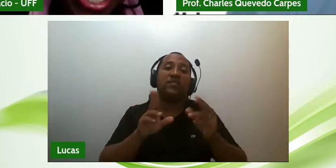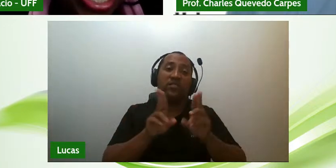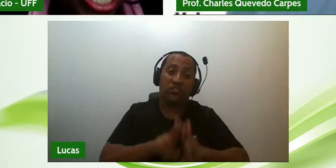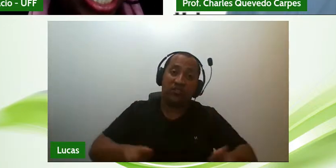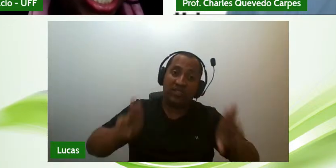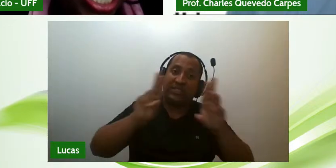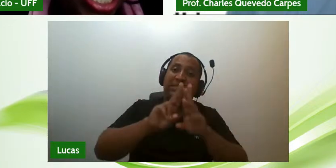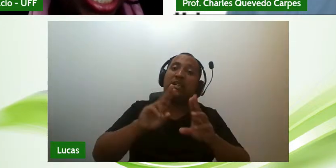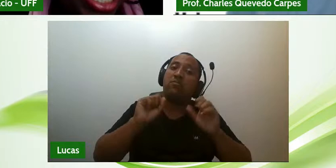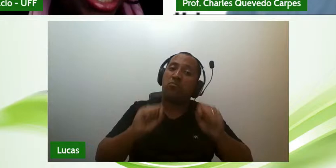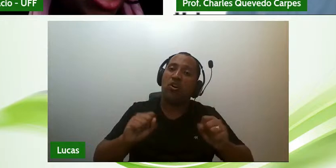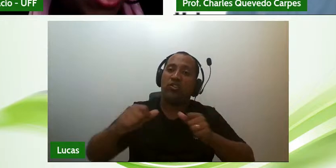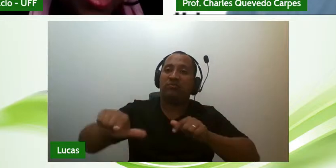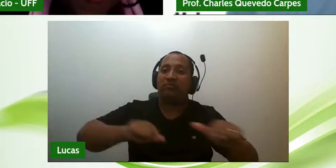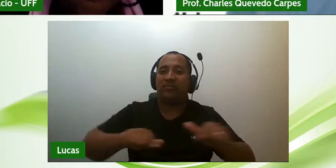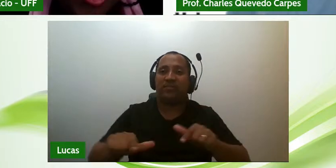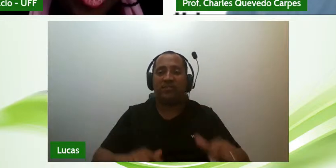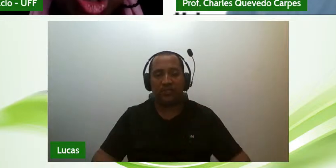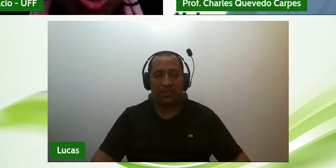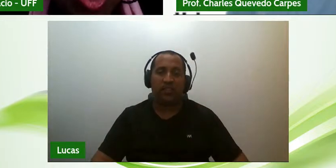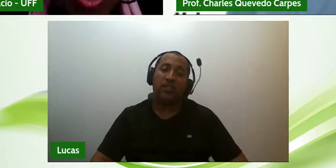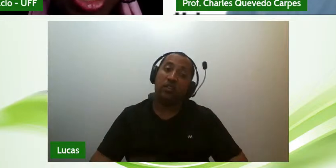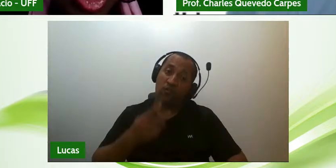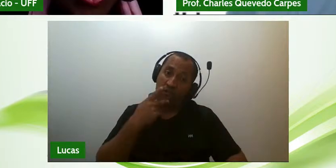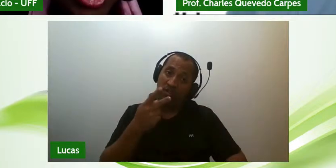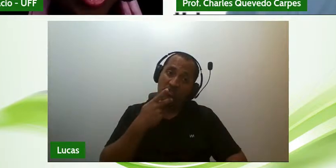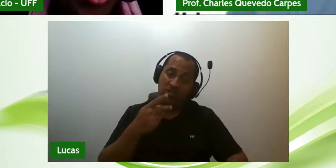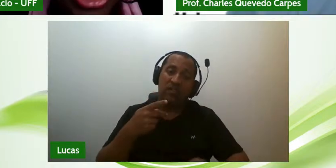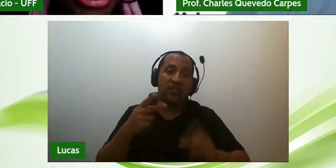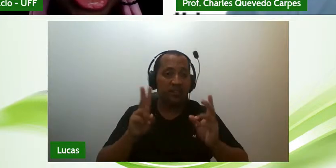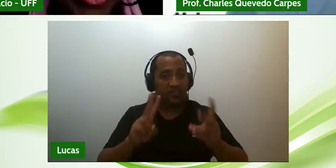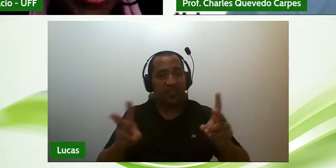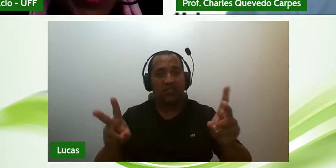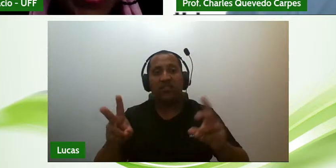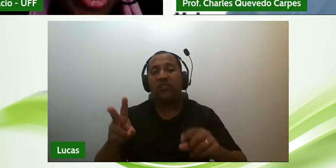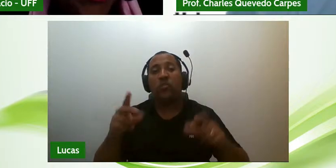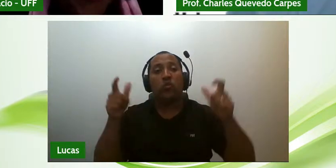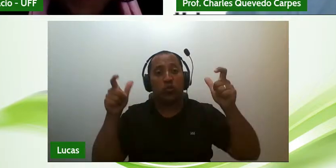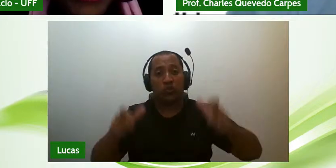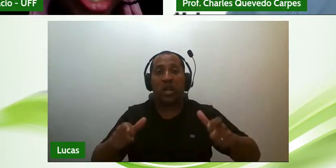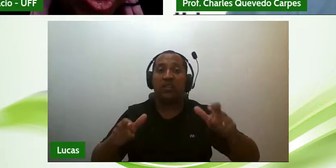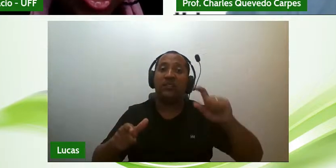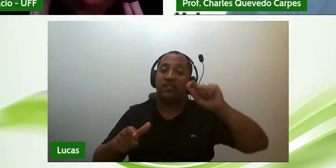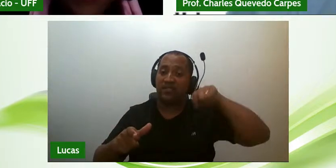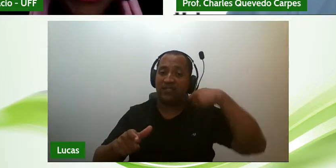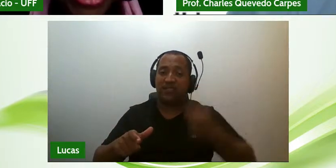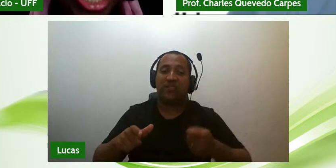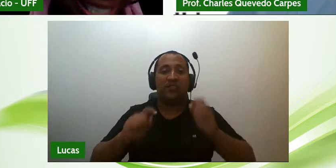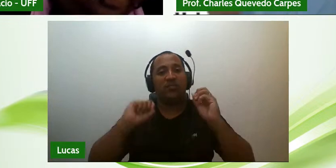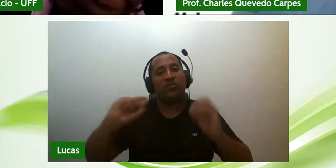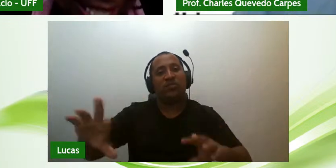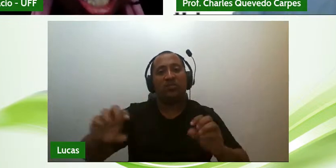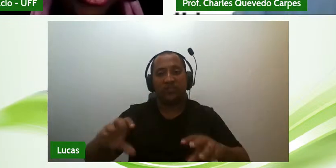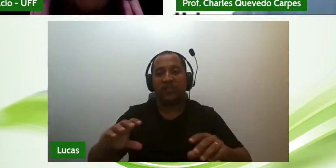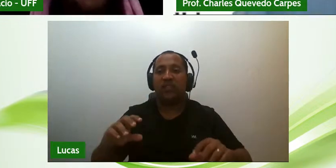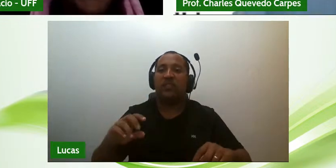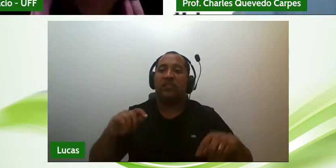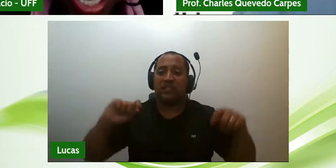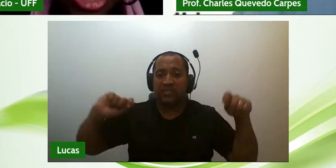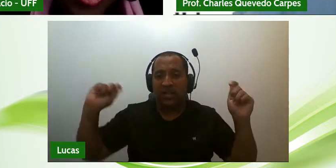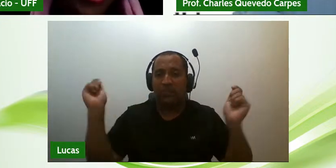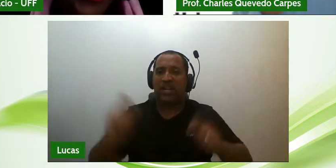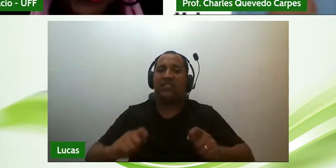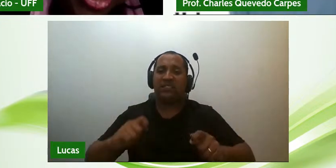agir. Eu sempre falo que nós somos uma instituição de educação, de formação, de capacitação,